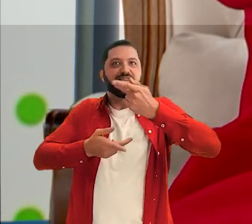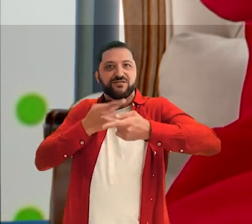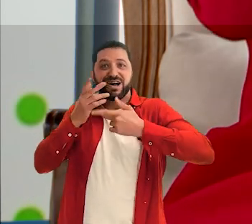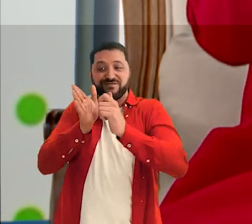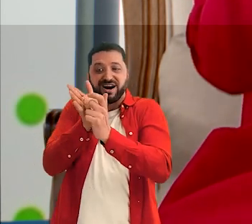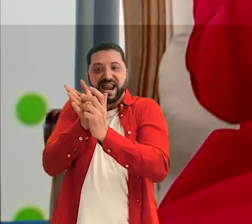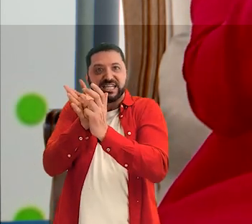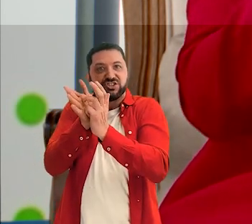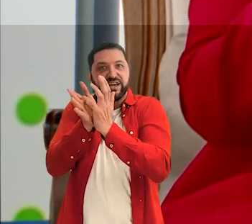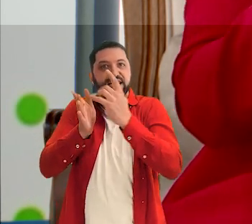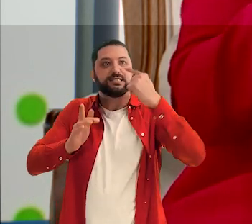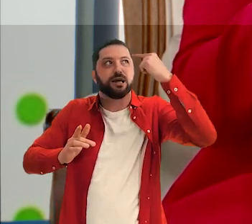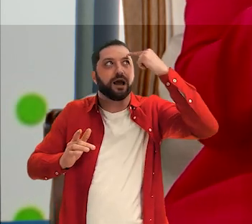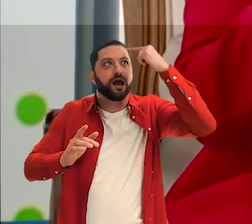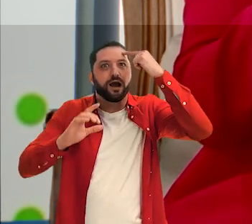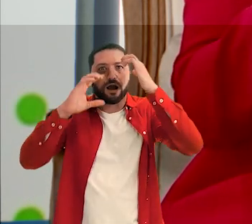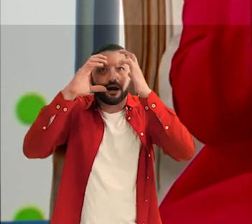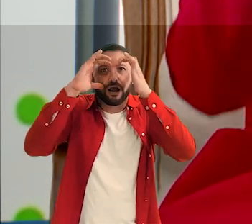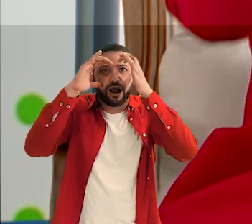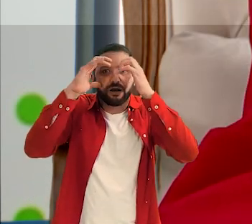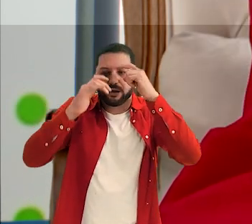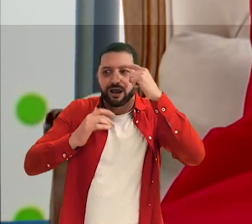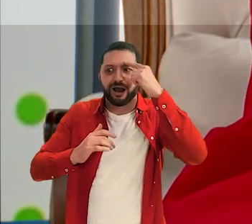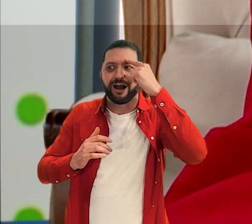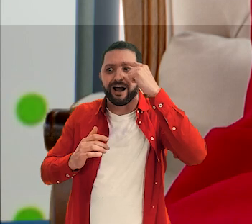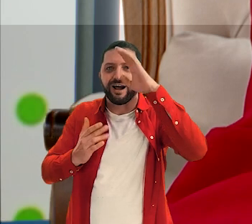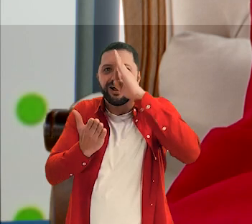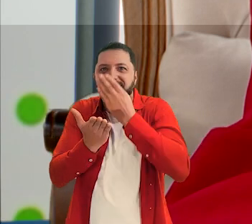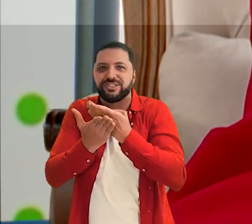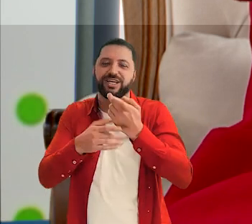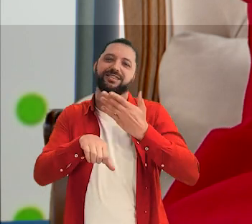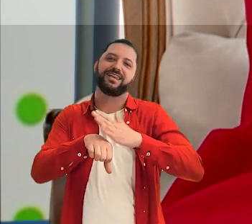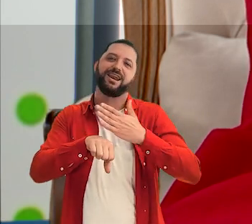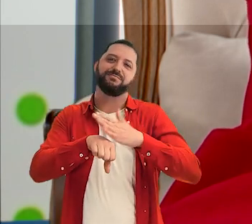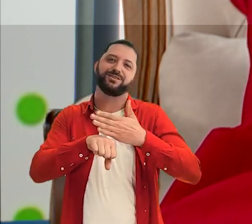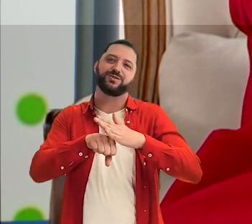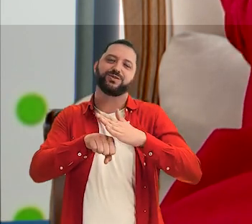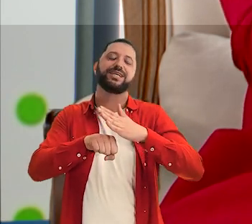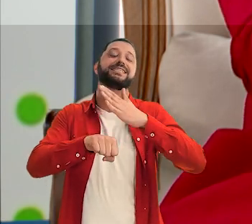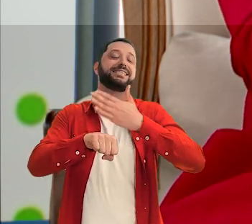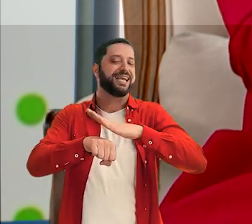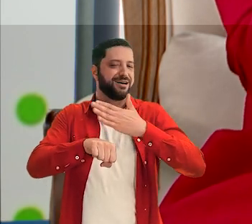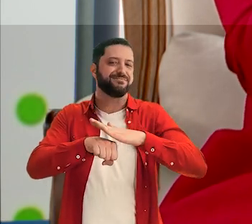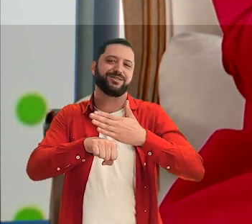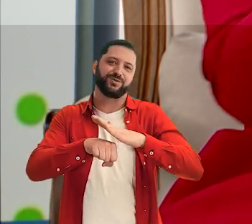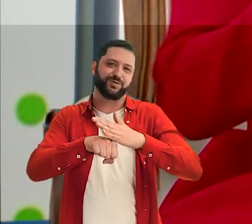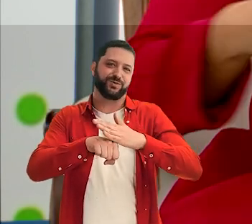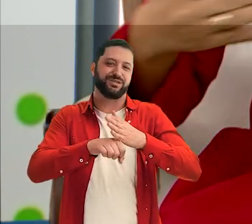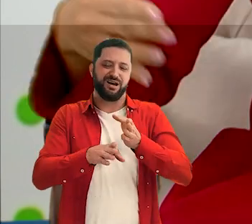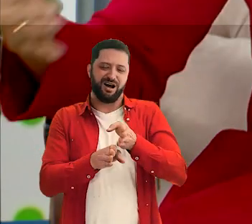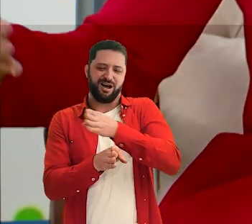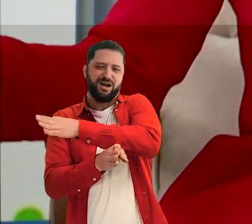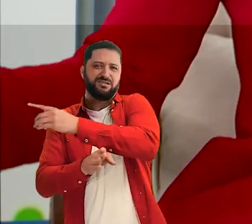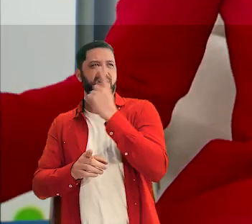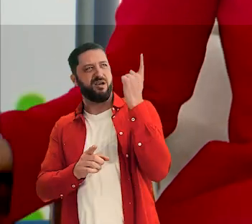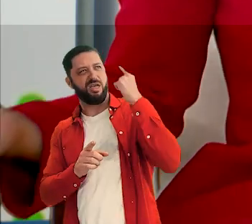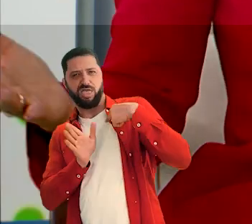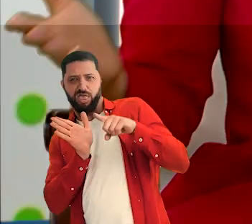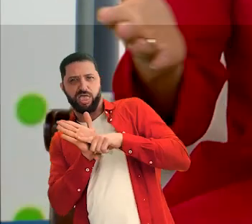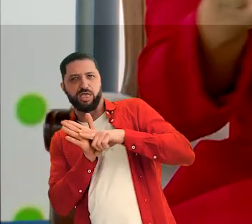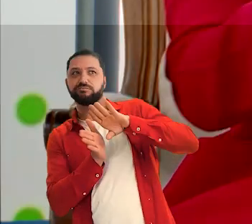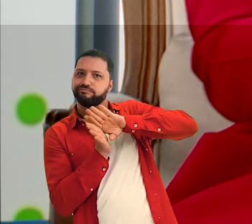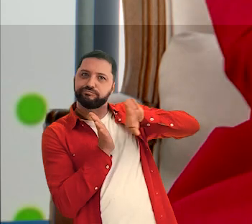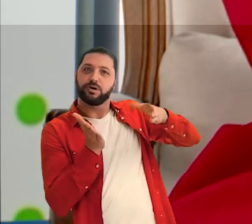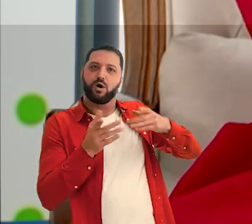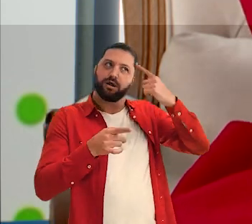que você repita isso muitas vezes, para que a tua mente comece a entender. É treinamento. A gente foi treinado de um jeito, a gente